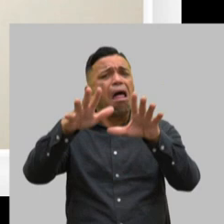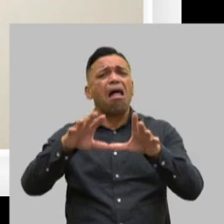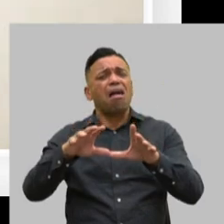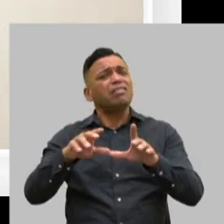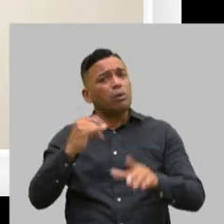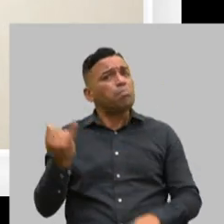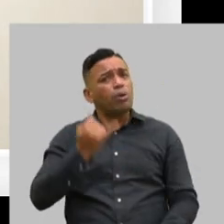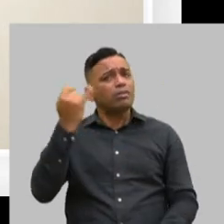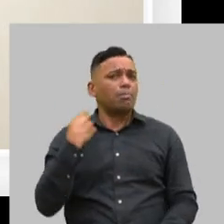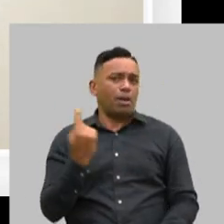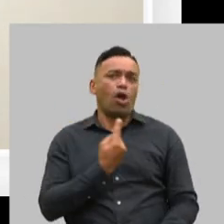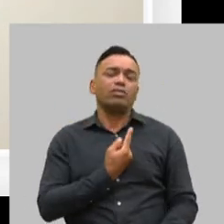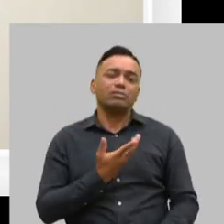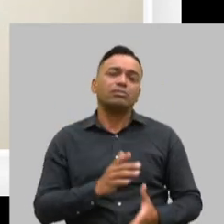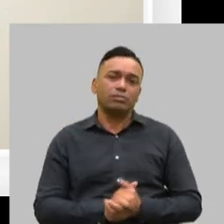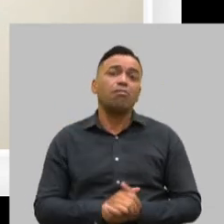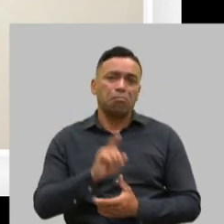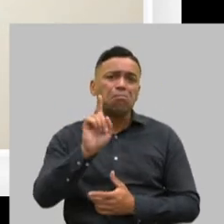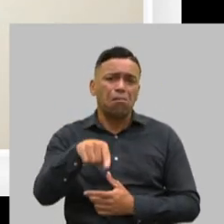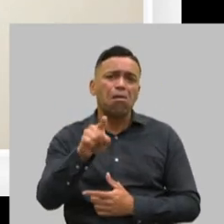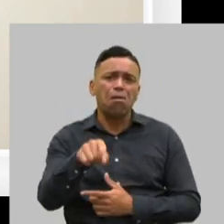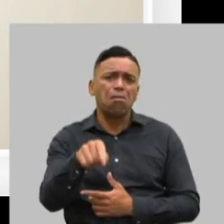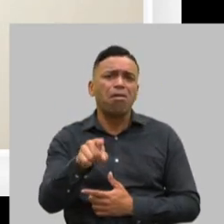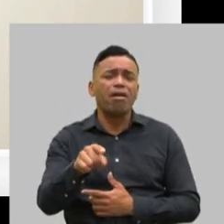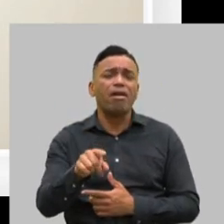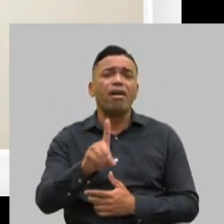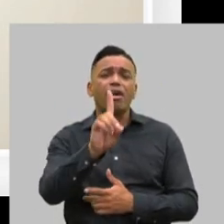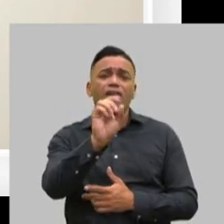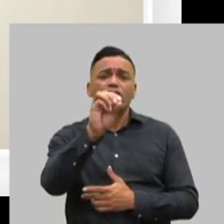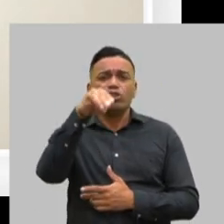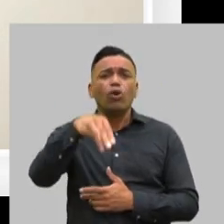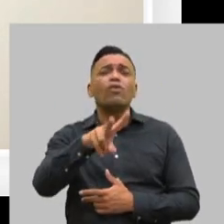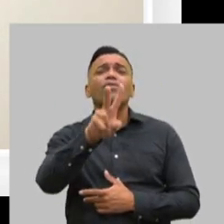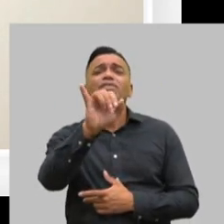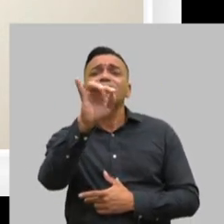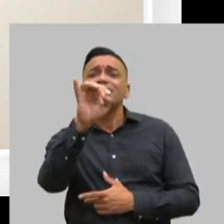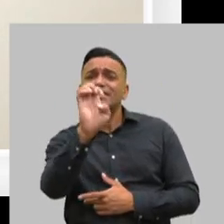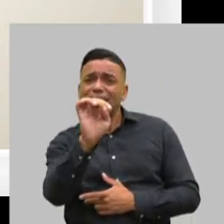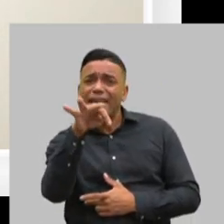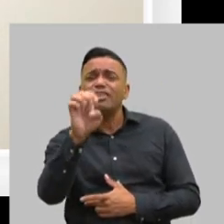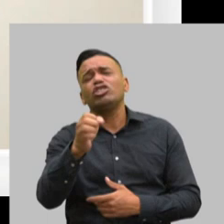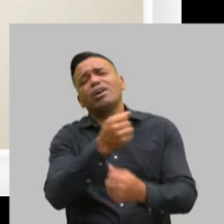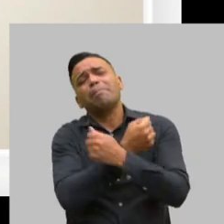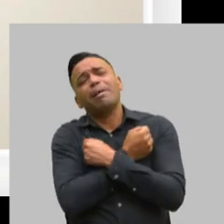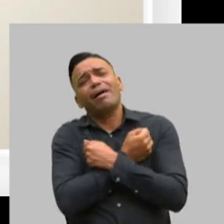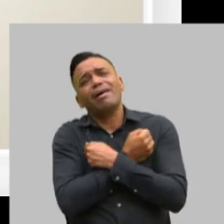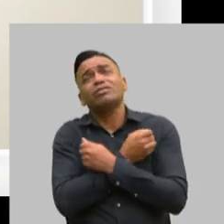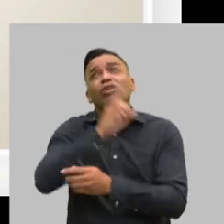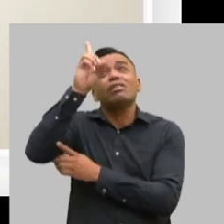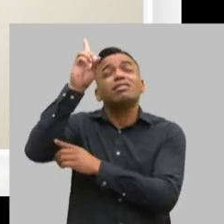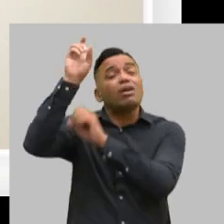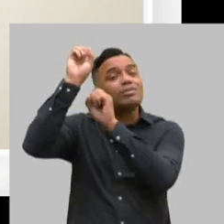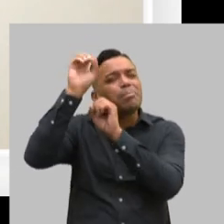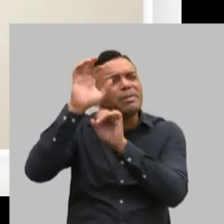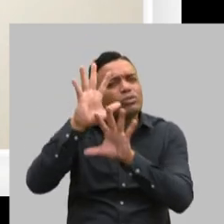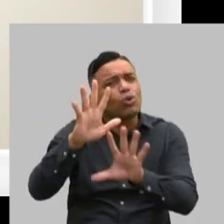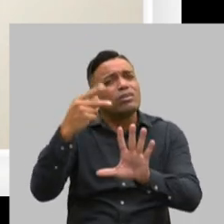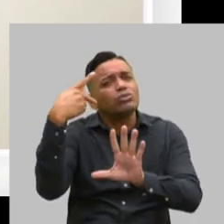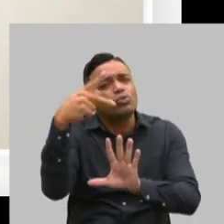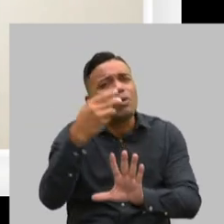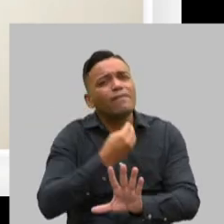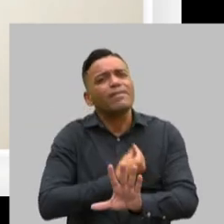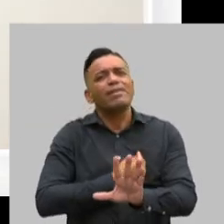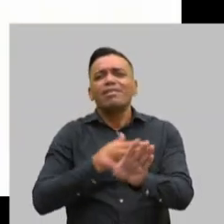né? E é isso, né? Dom Vicente, um grande abraço para o senhor. Que Deus continue abençoando a sua vida e guiando os